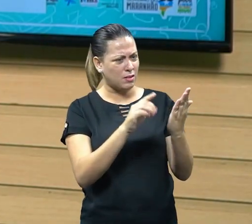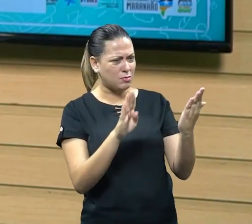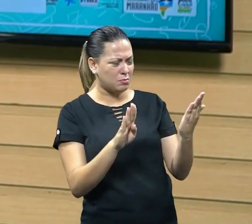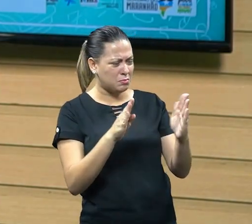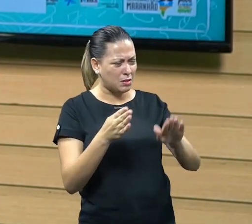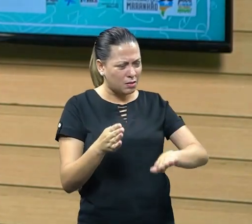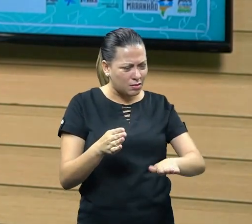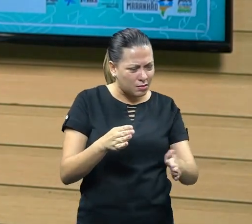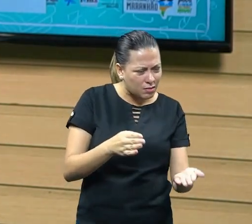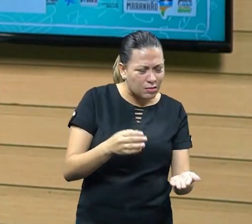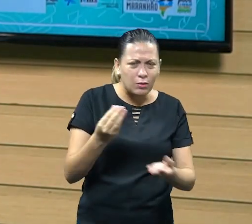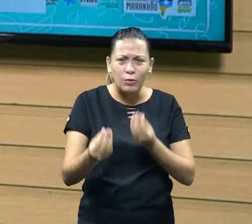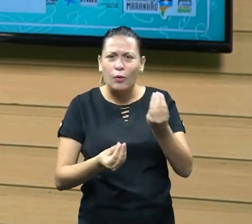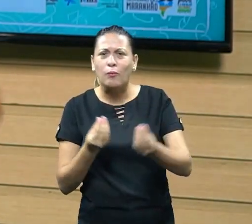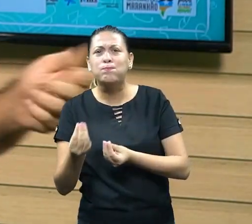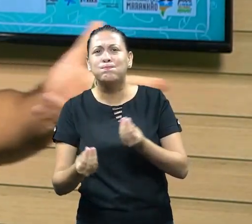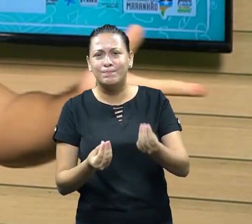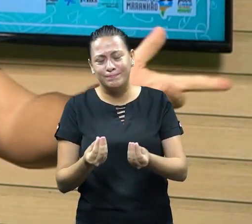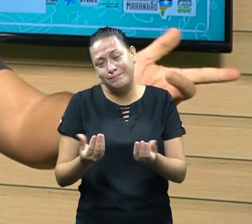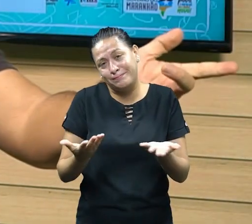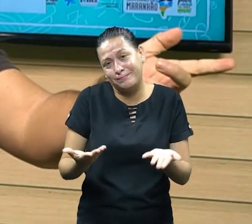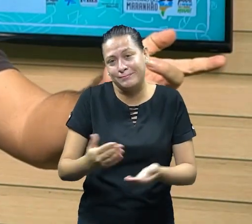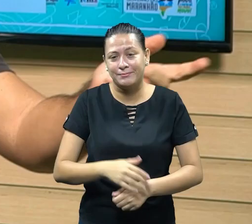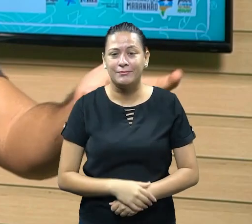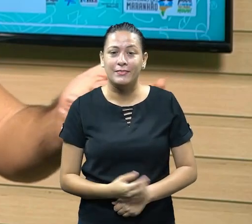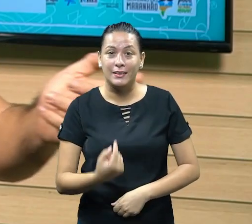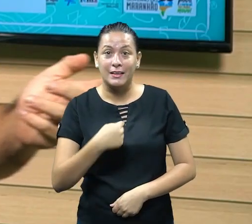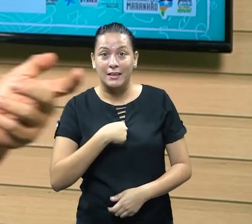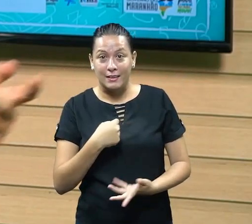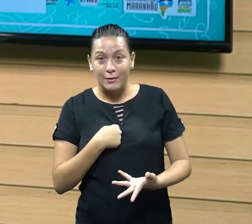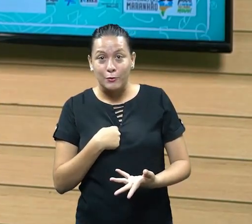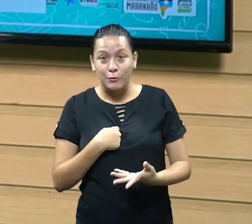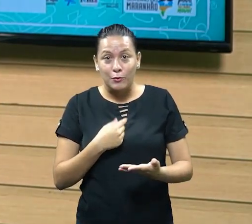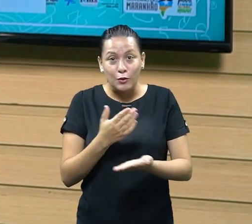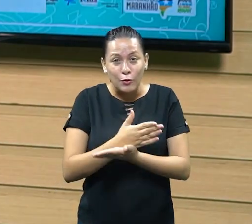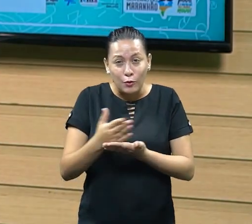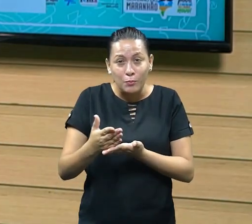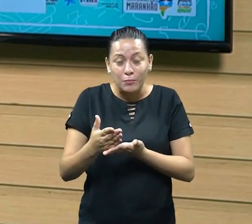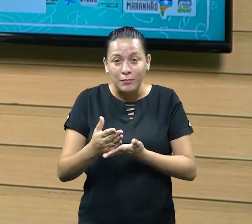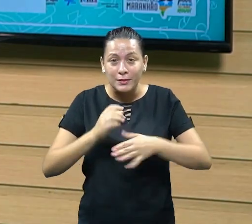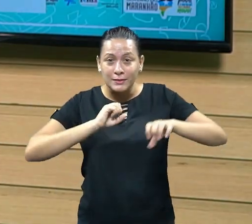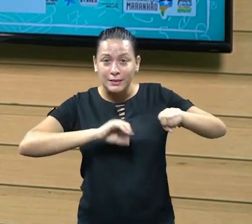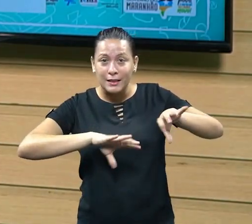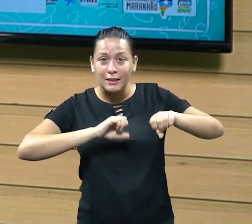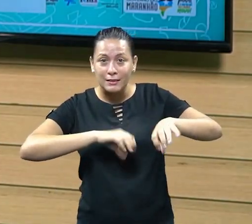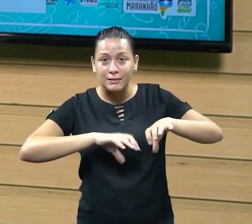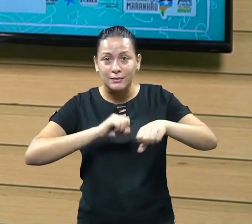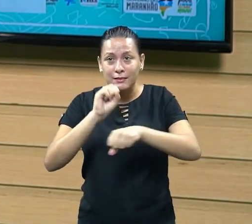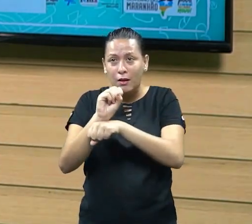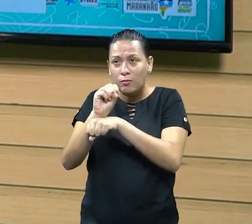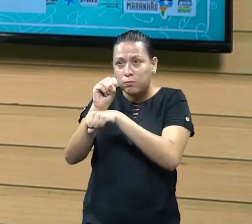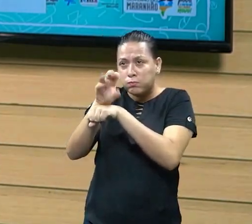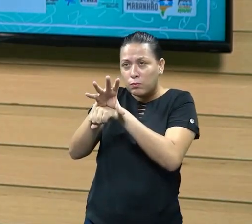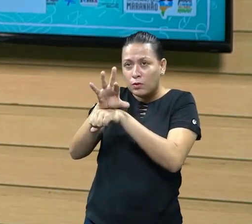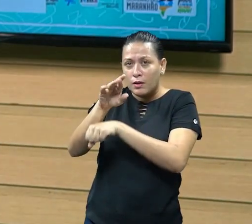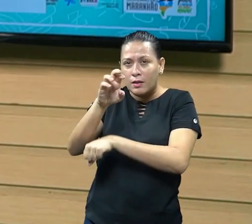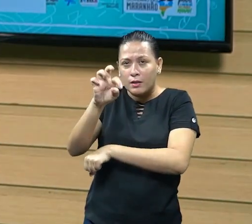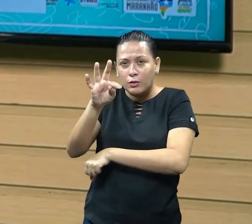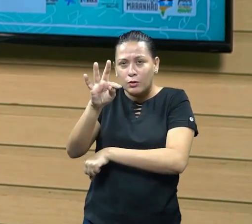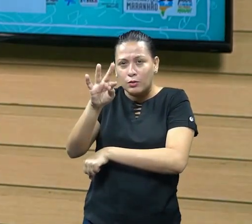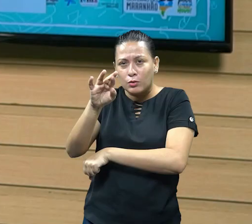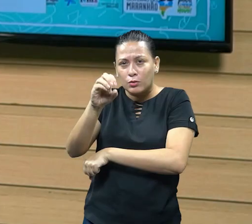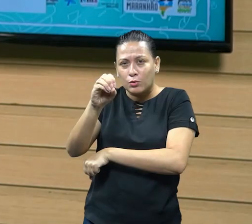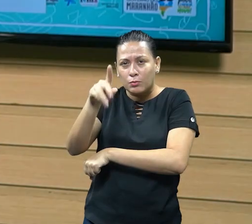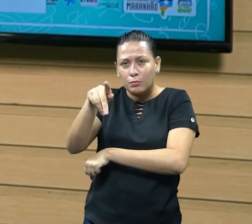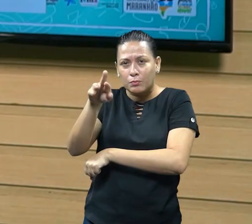a ministrar aula, eu era da época do retroprojetor, aí veio o data show, hoje lousa magnética, hoje a gente tem